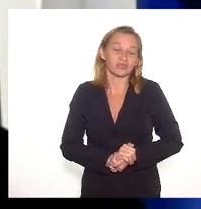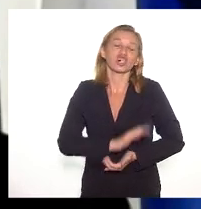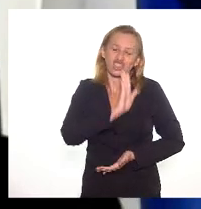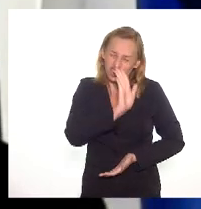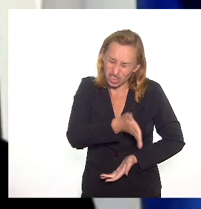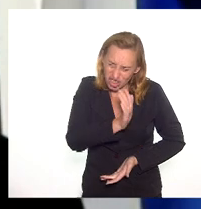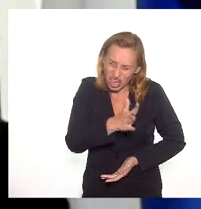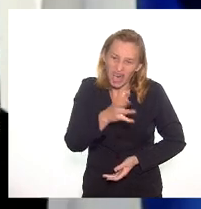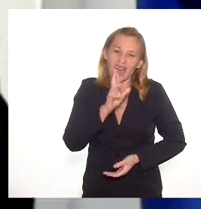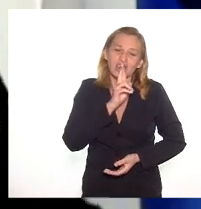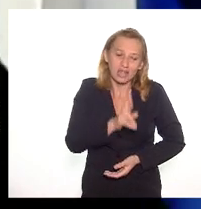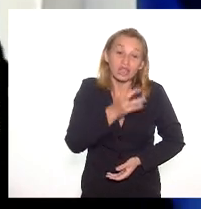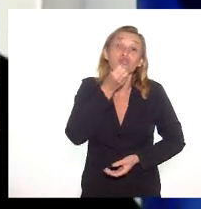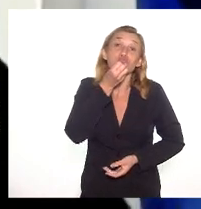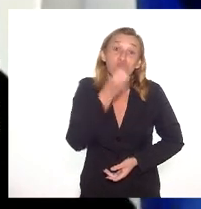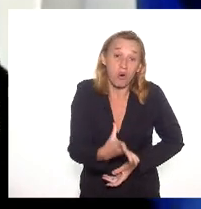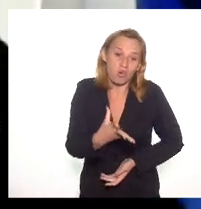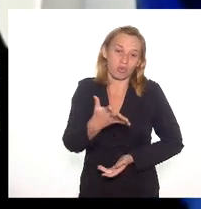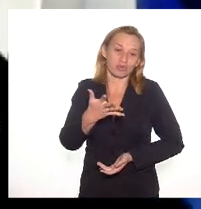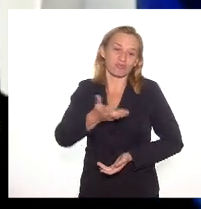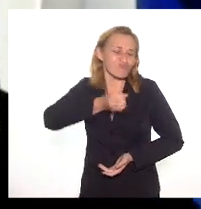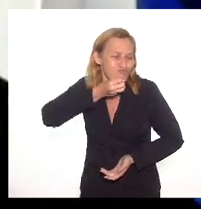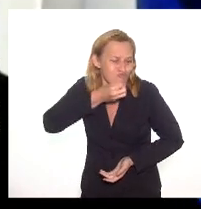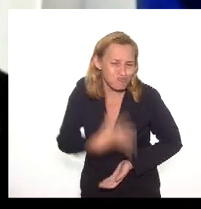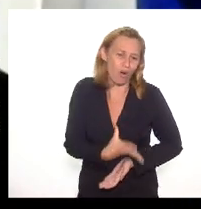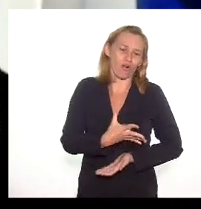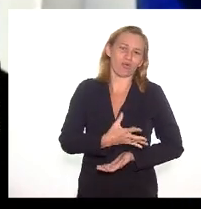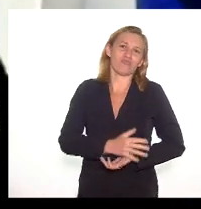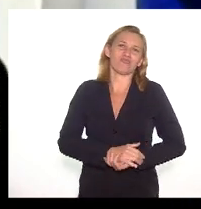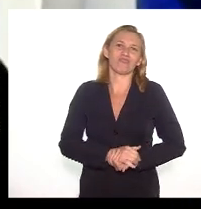Já deu resultado, resultado muito bom,